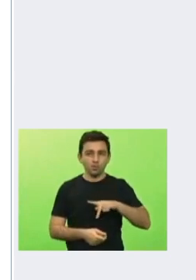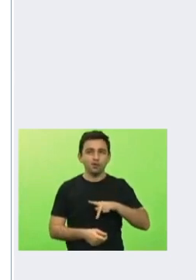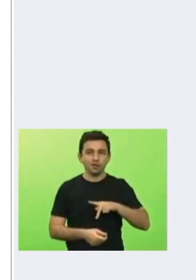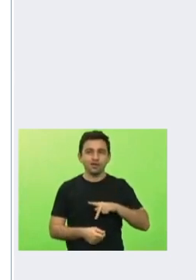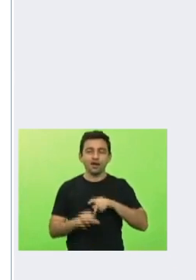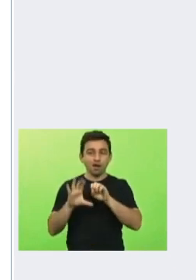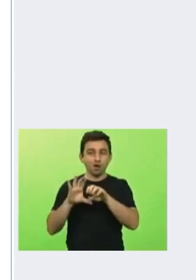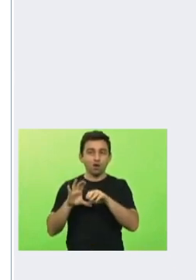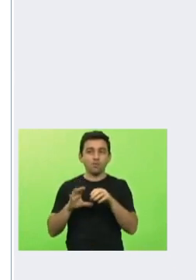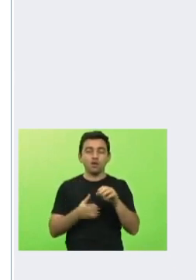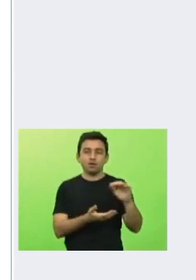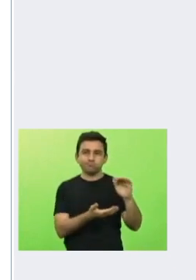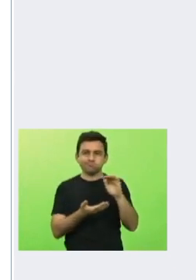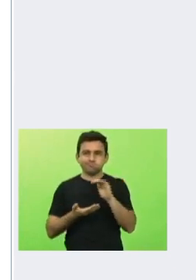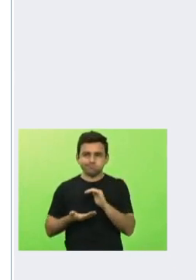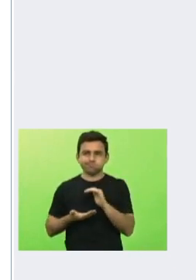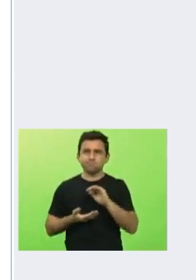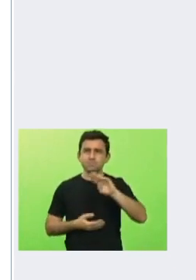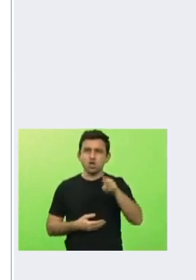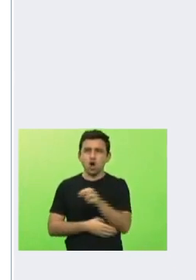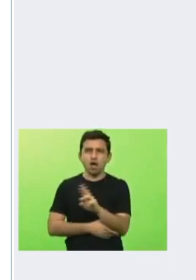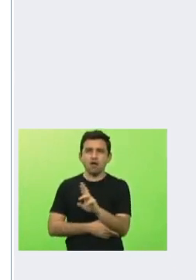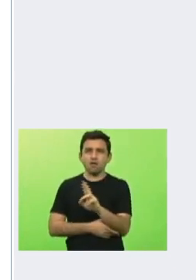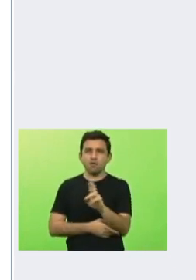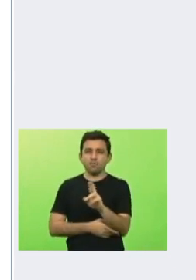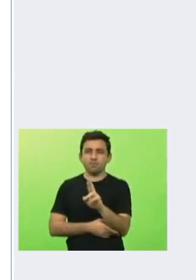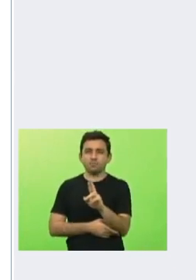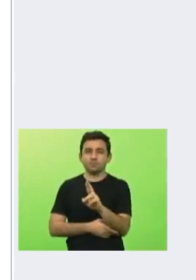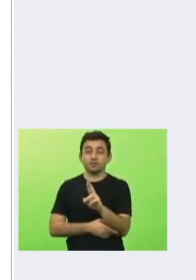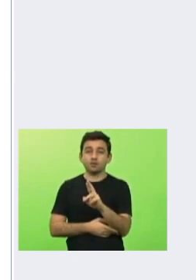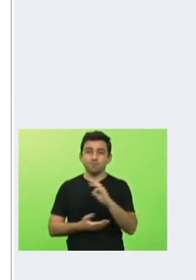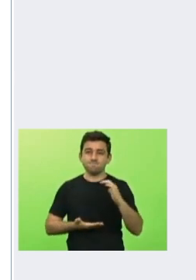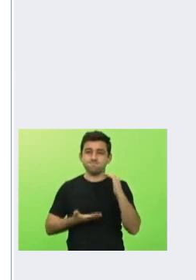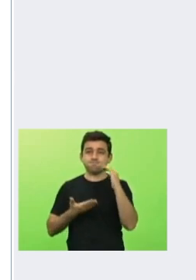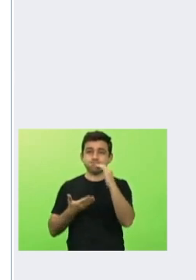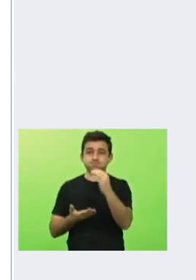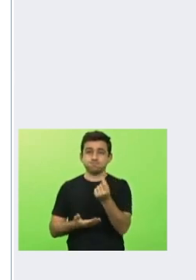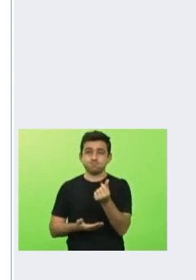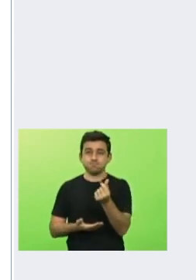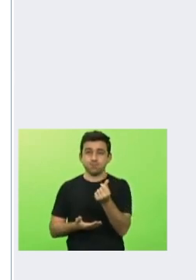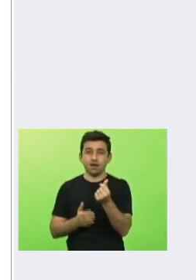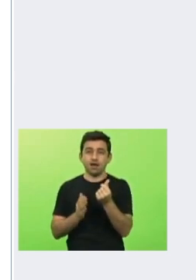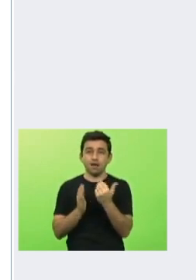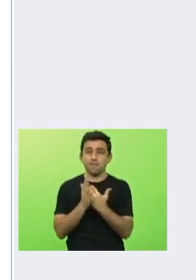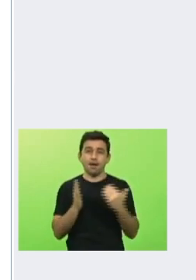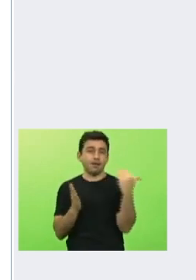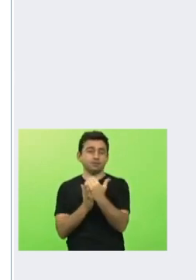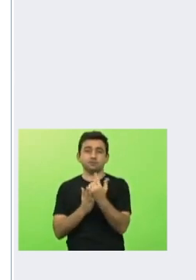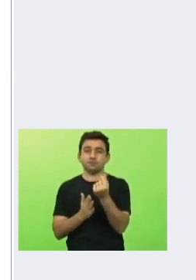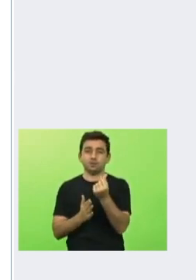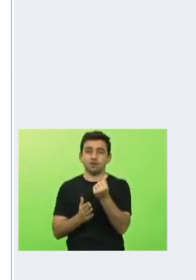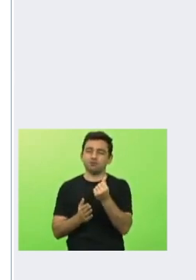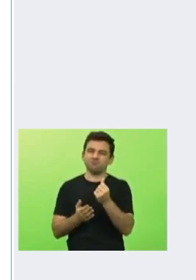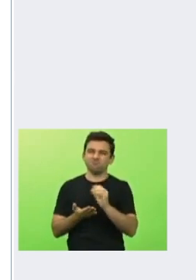Rede Globo recebeu em milhões de reais, certo? E esse montante de dinheiro, olha a infinidade de dinheiro que foi para a Rede